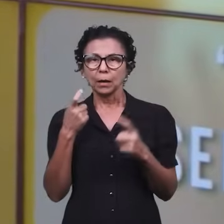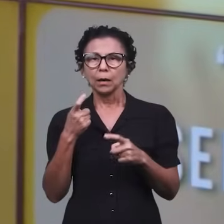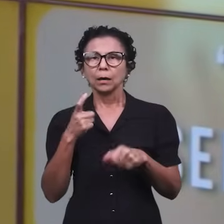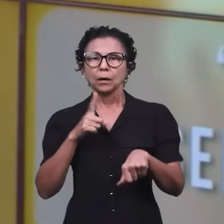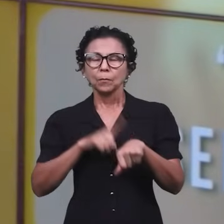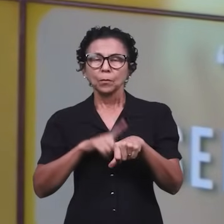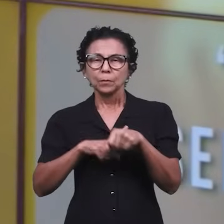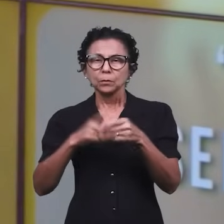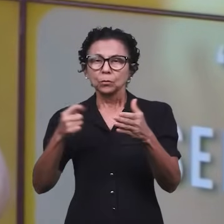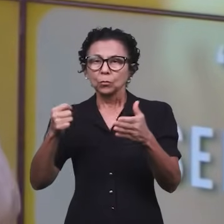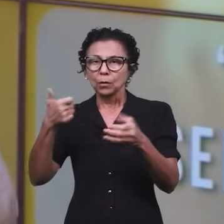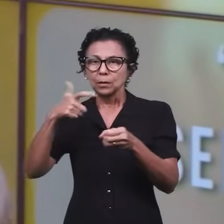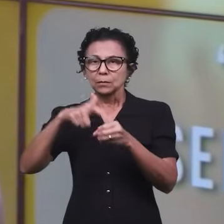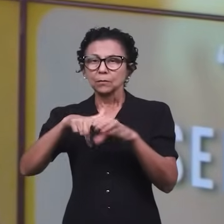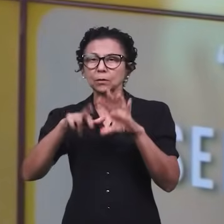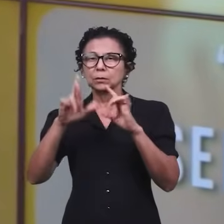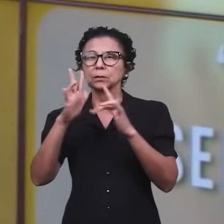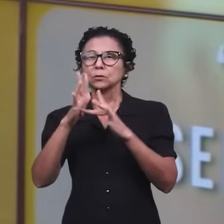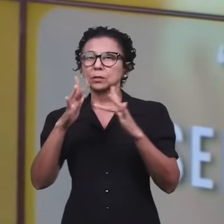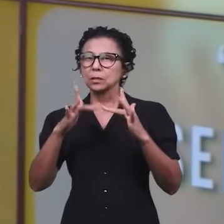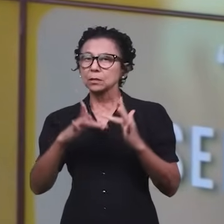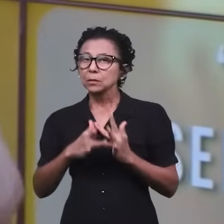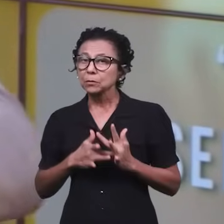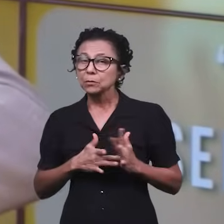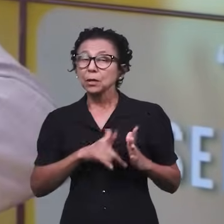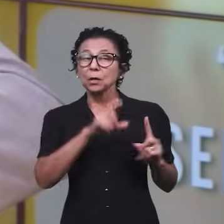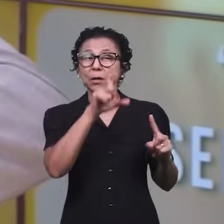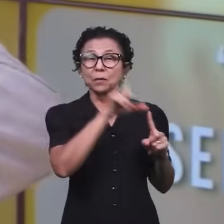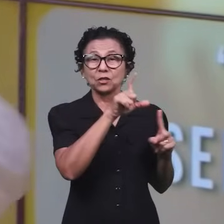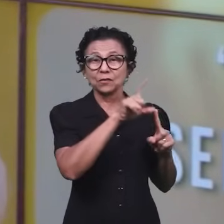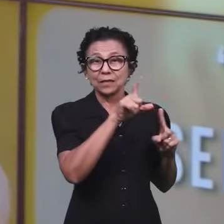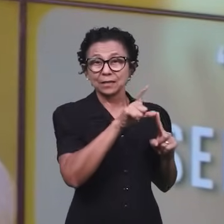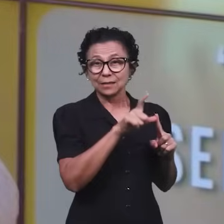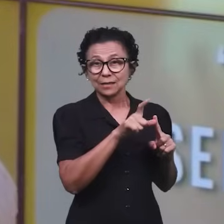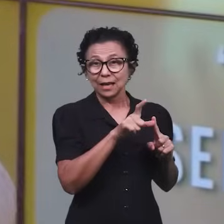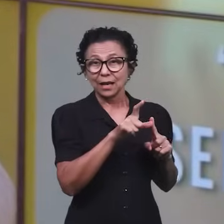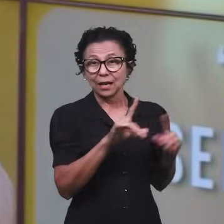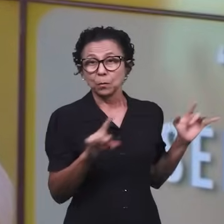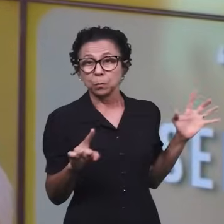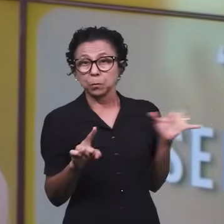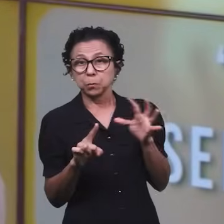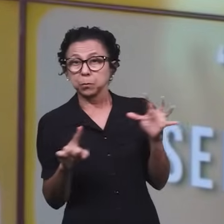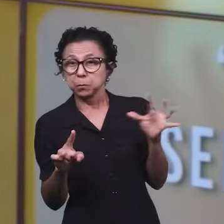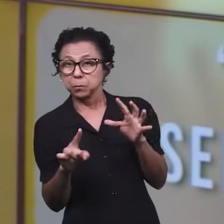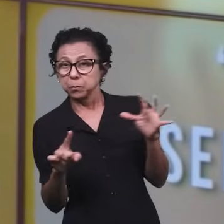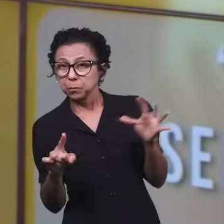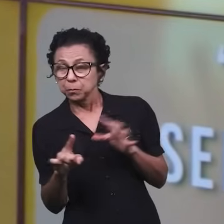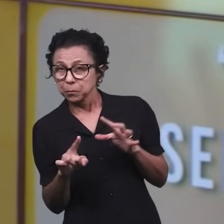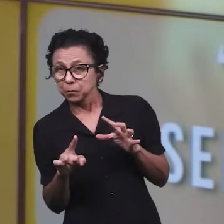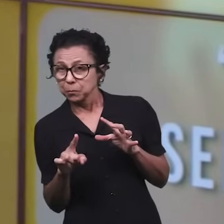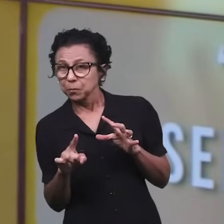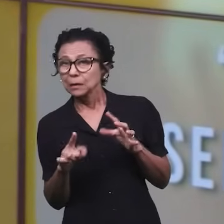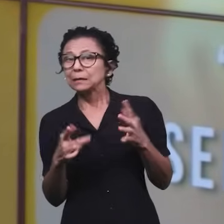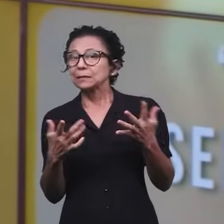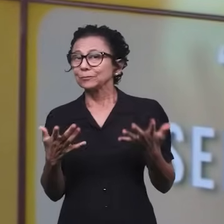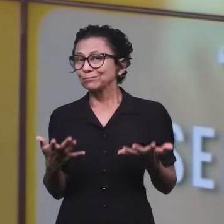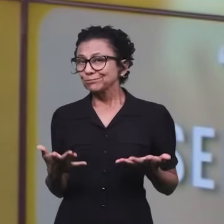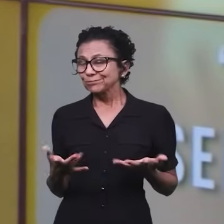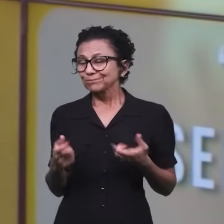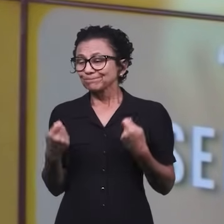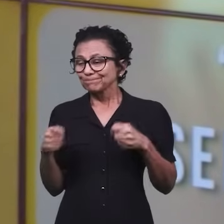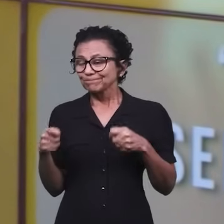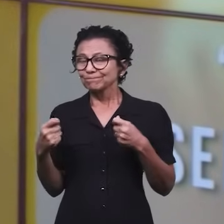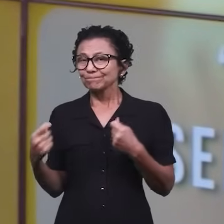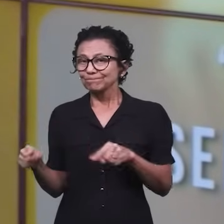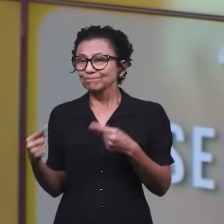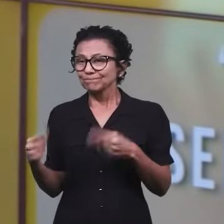mundo quer roubar a mensagem de dentro da nossa casa, tirar aquilo que é do Senhor de dentro do nosso lar. Nós precisamos nos empenhar em